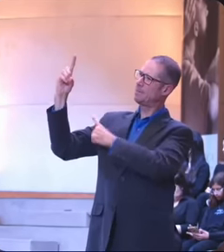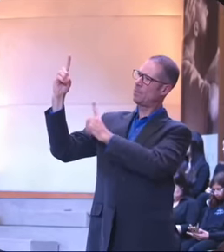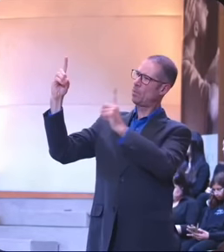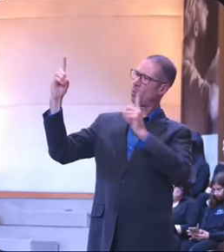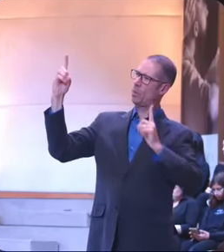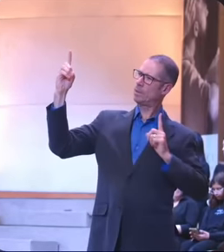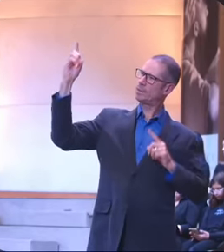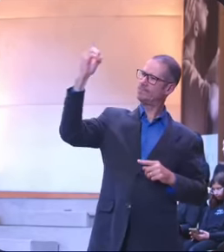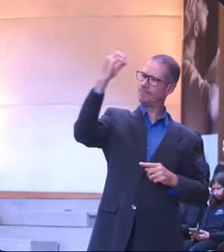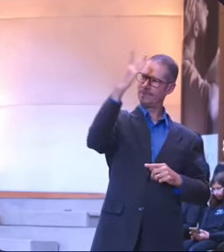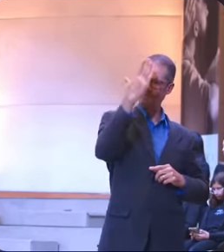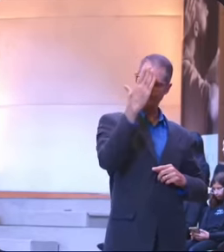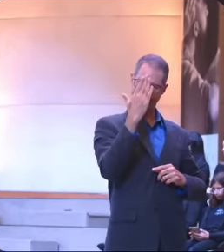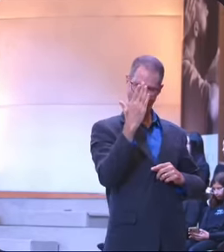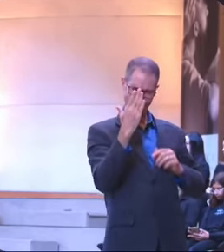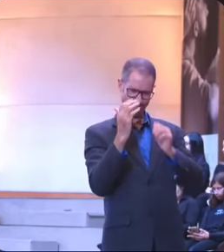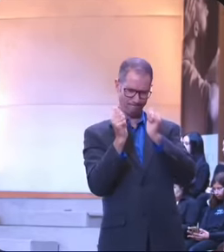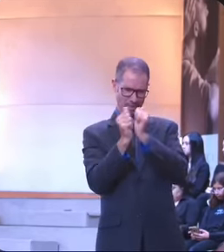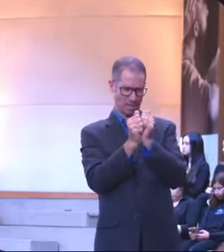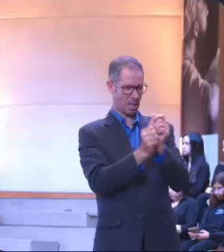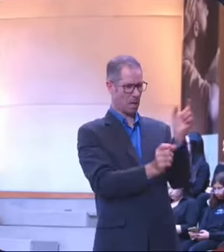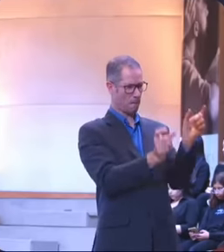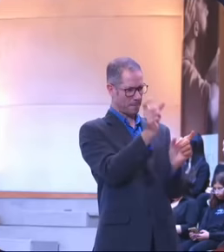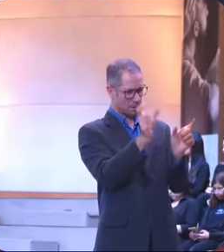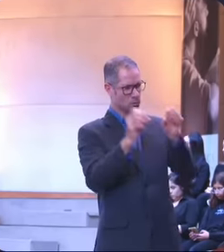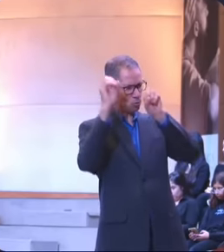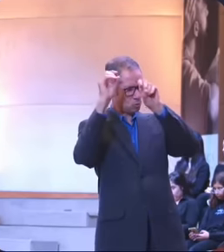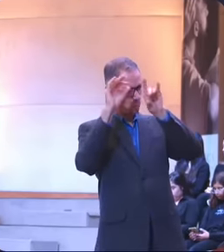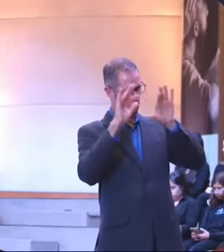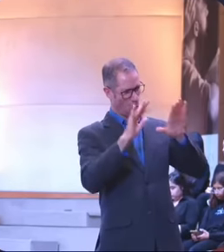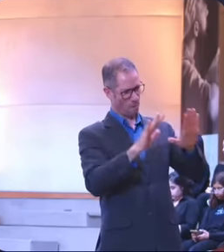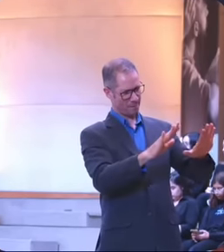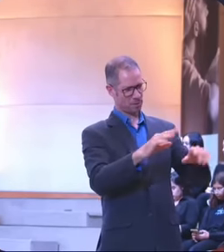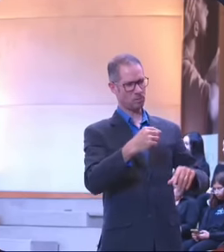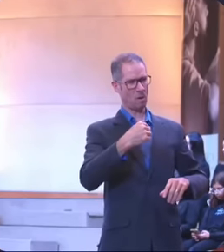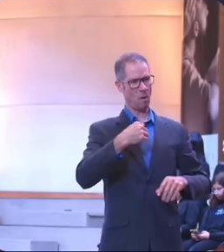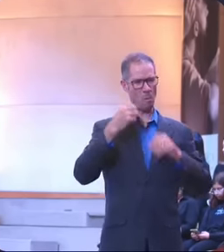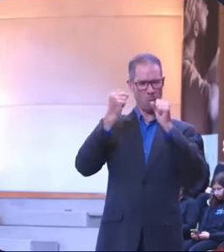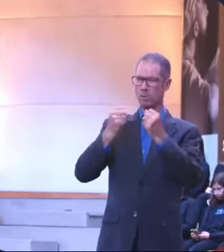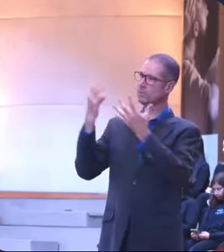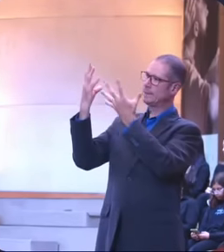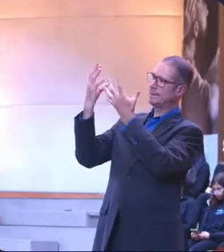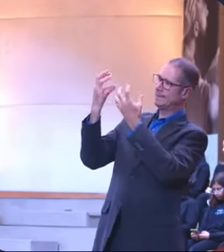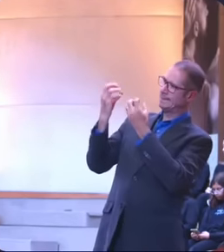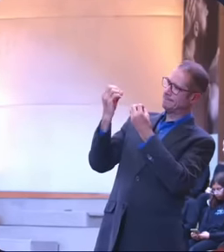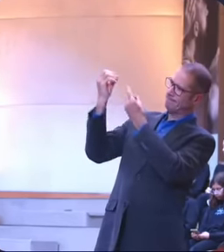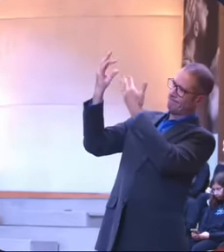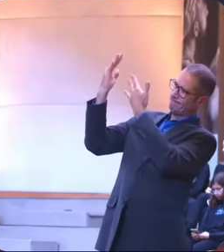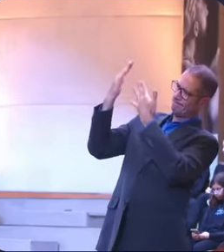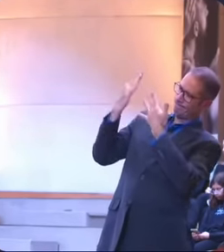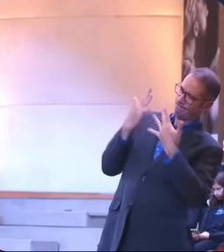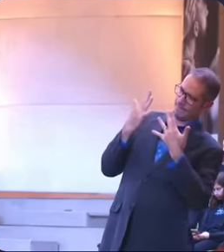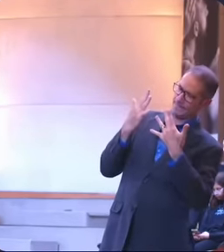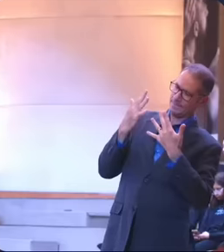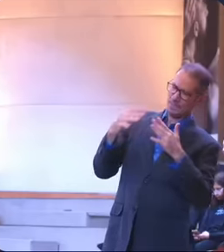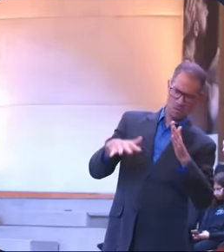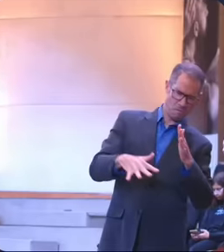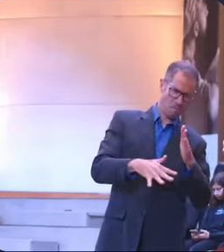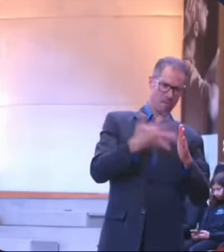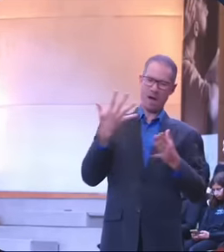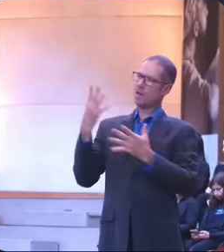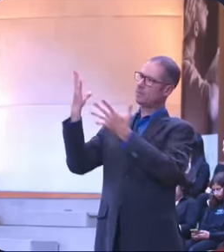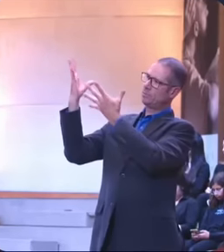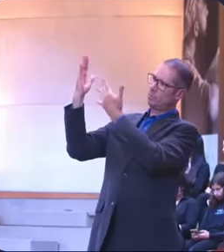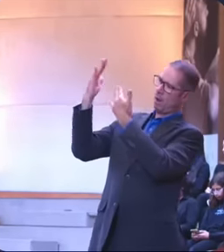na presença dele, e pessoas podem ser abençoadas. Eu posso receber a bênção, e várias vezes eu vou